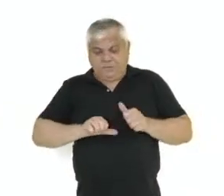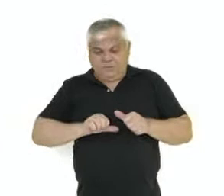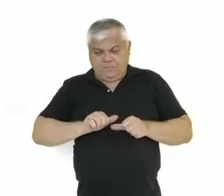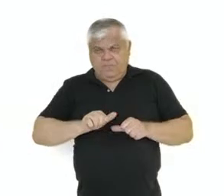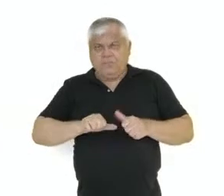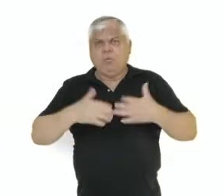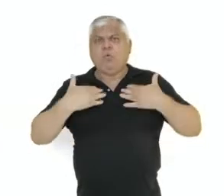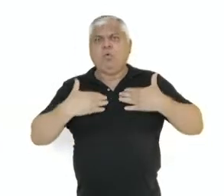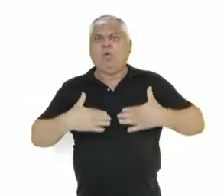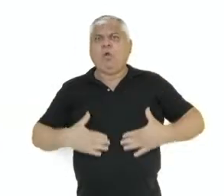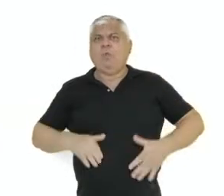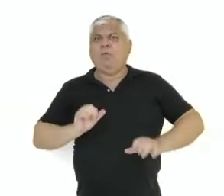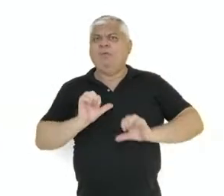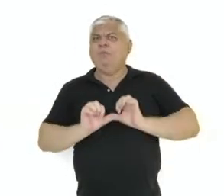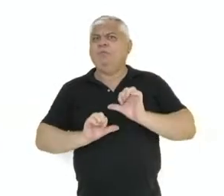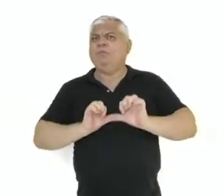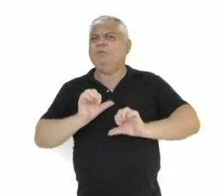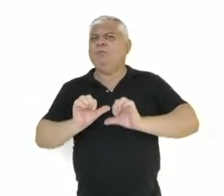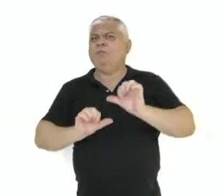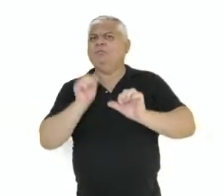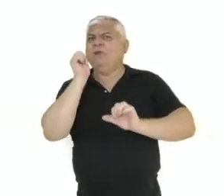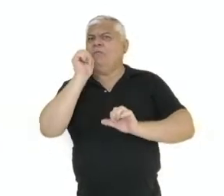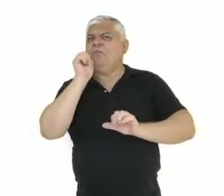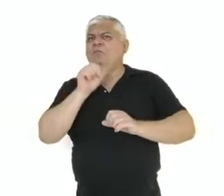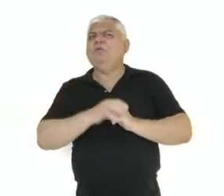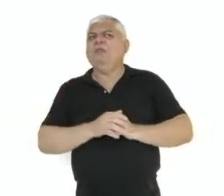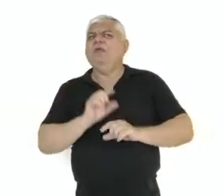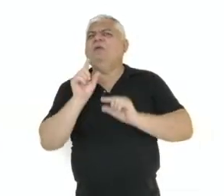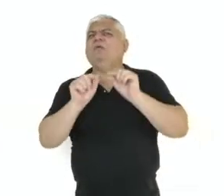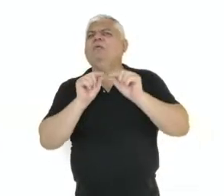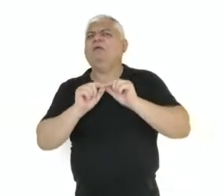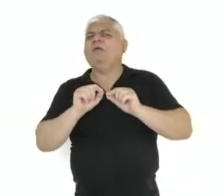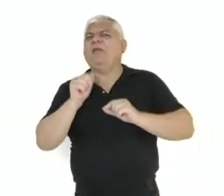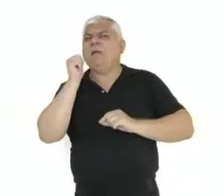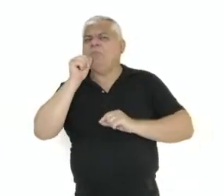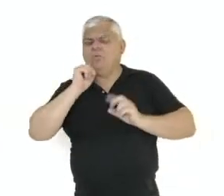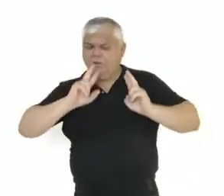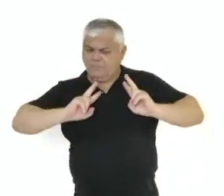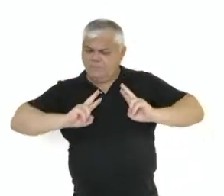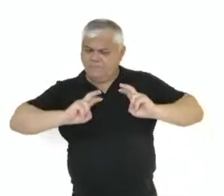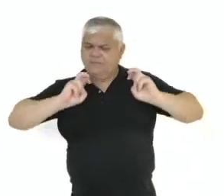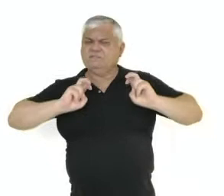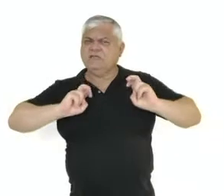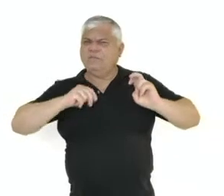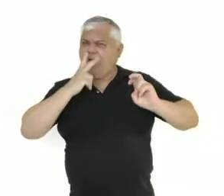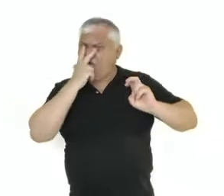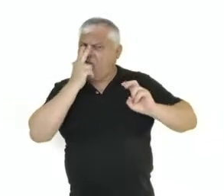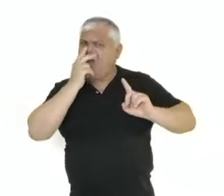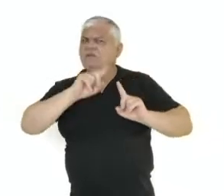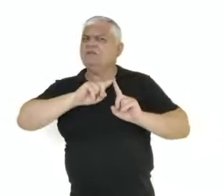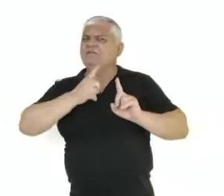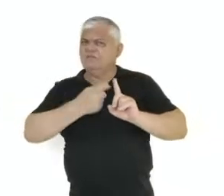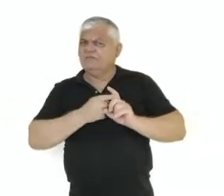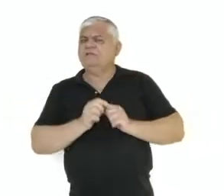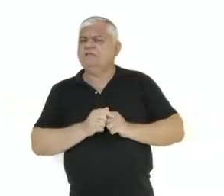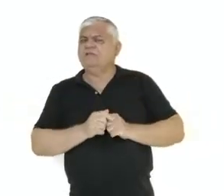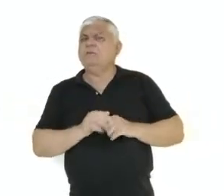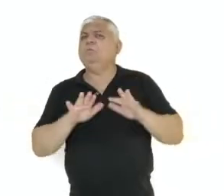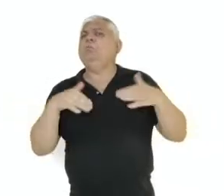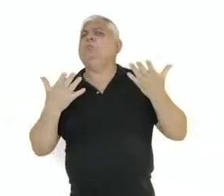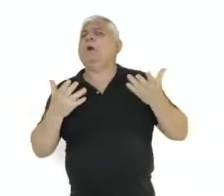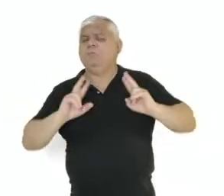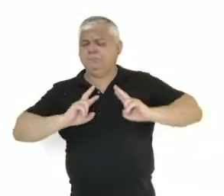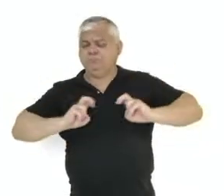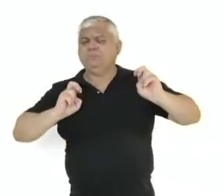podem desencadear alguns sinais que fazem com que a mulher vai suspeitar de uma gravidez. Quais são esses